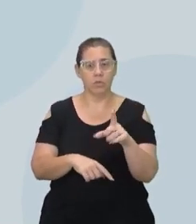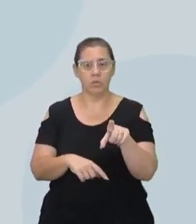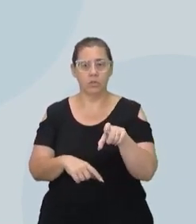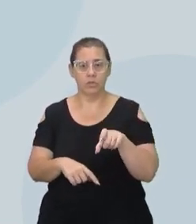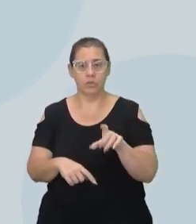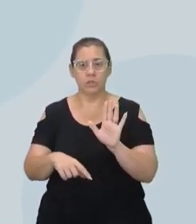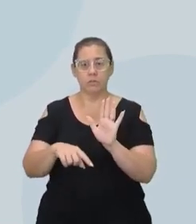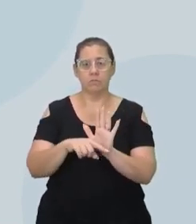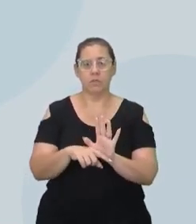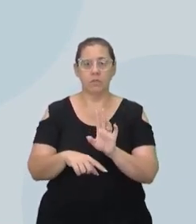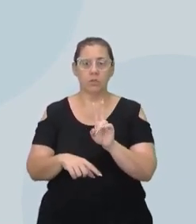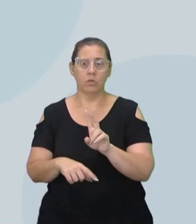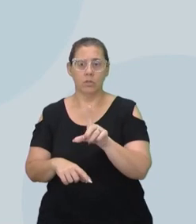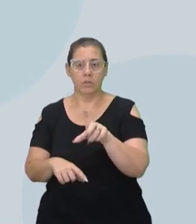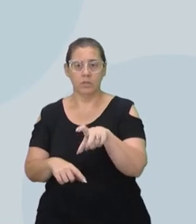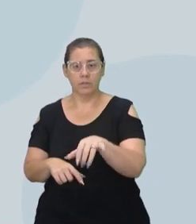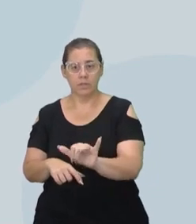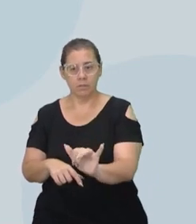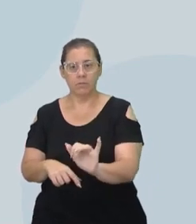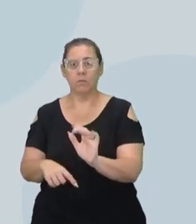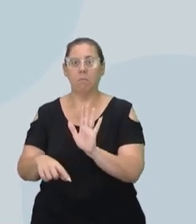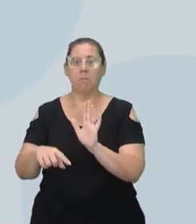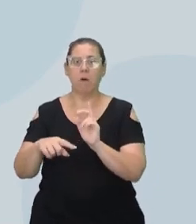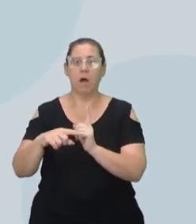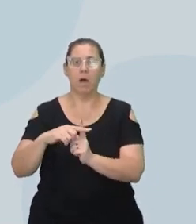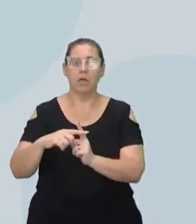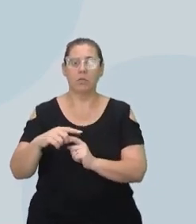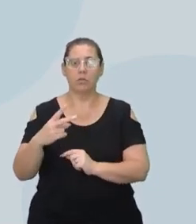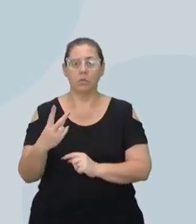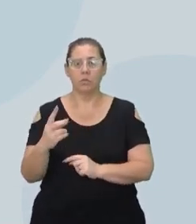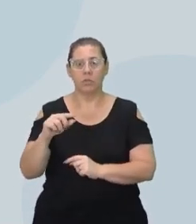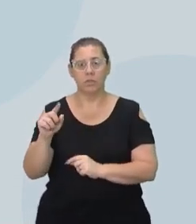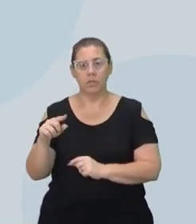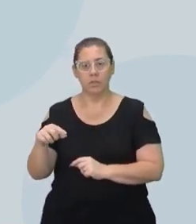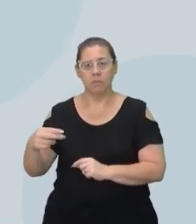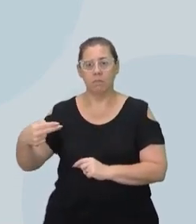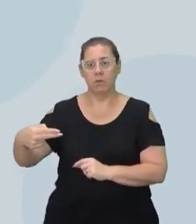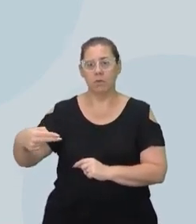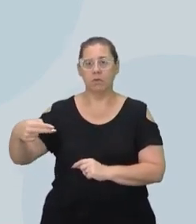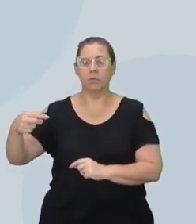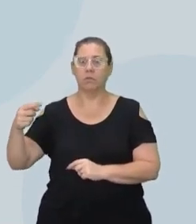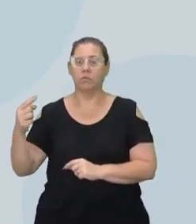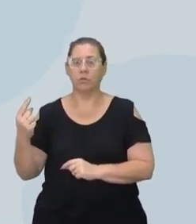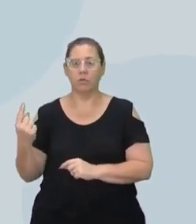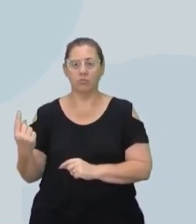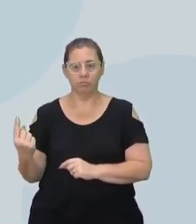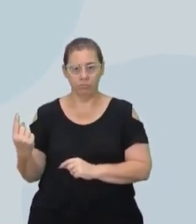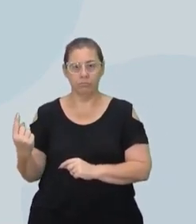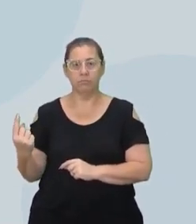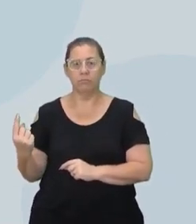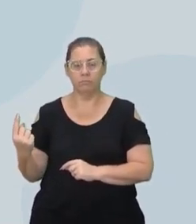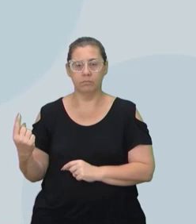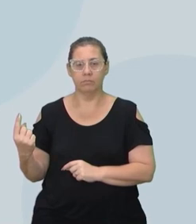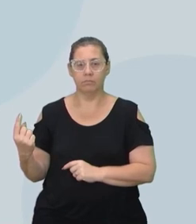2x menos 2y mais z, o termo independente é